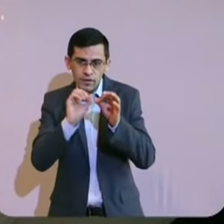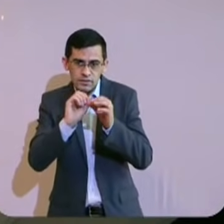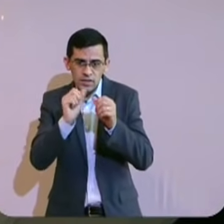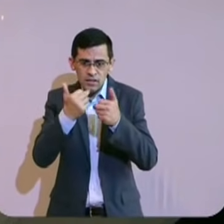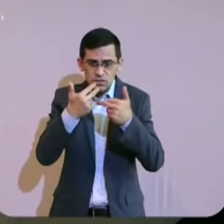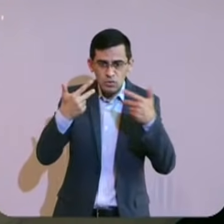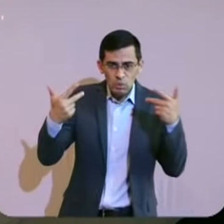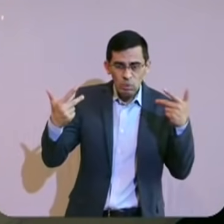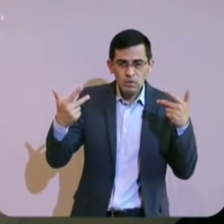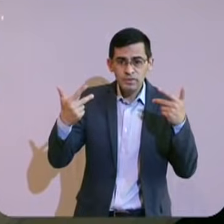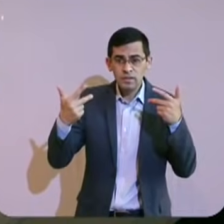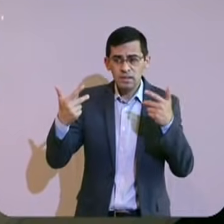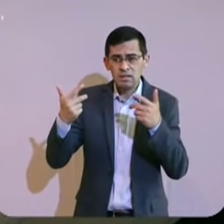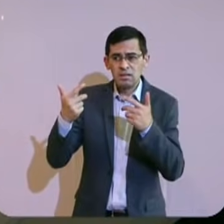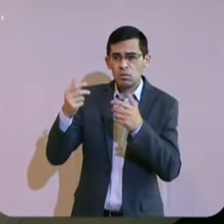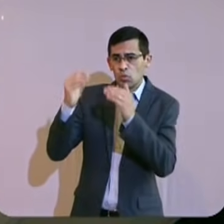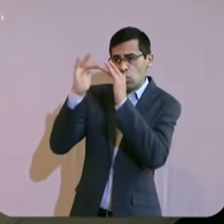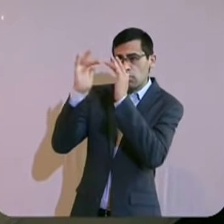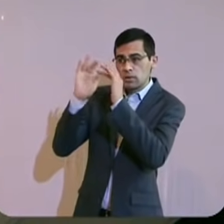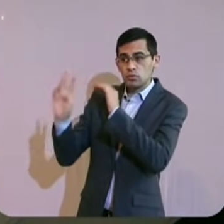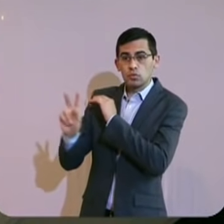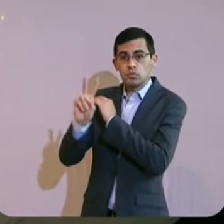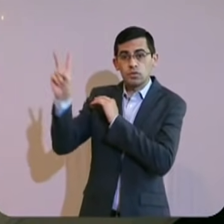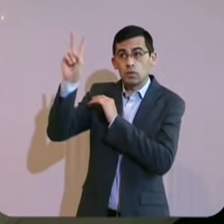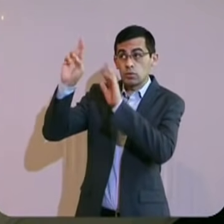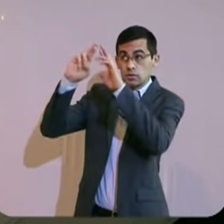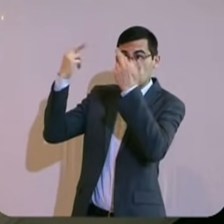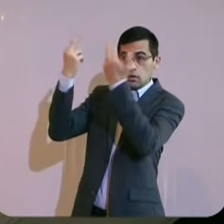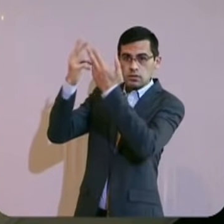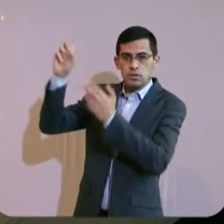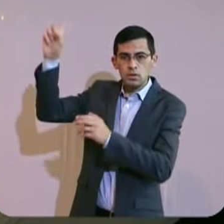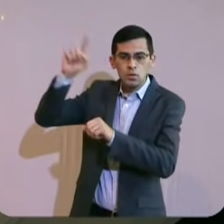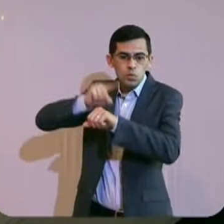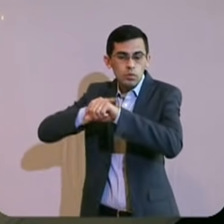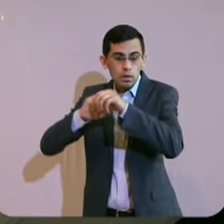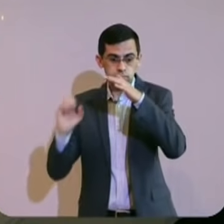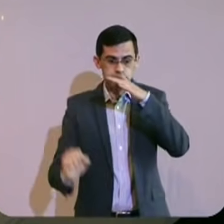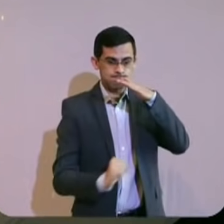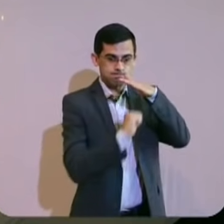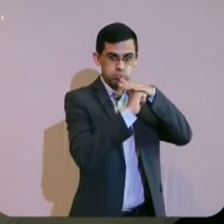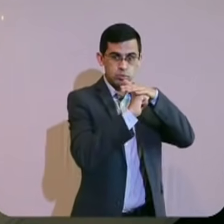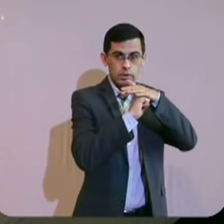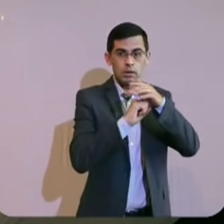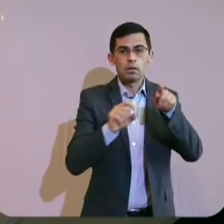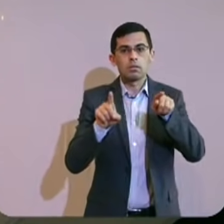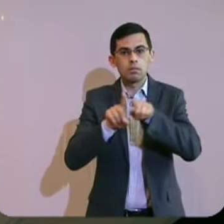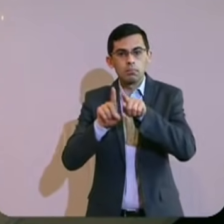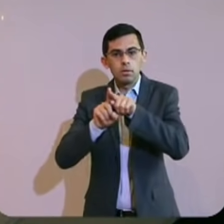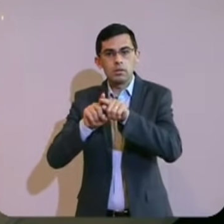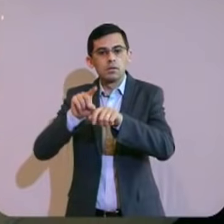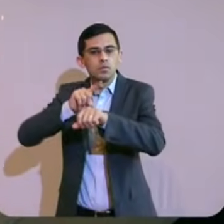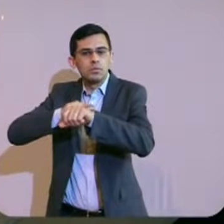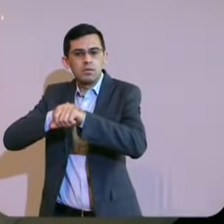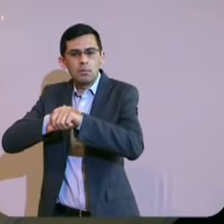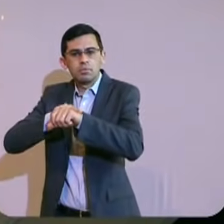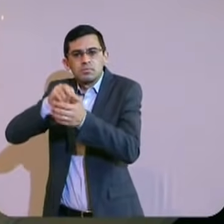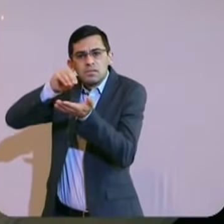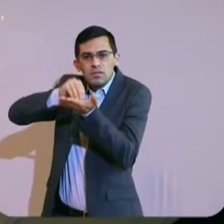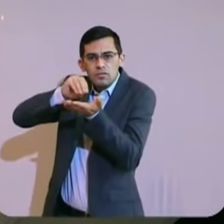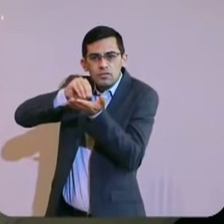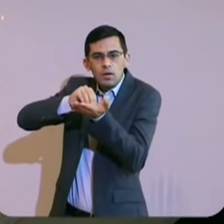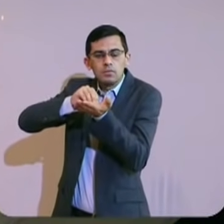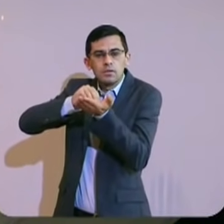negócios segundo os valores do reino de Deus, no tempo da abundância e no tempo da